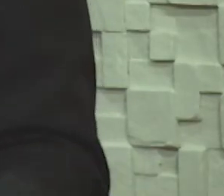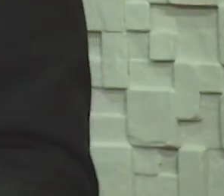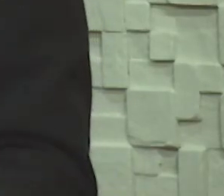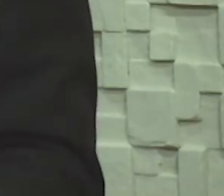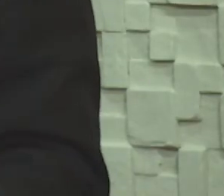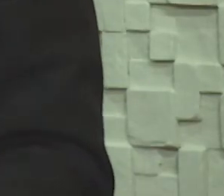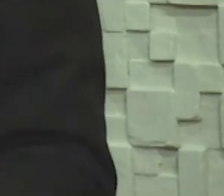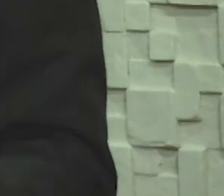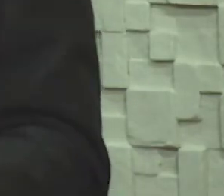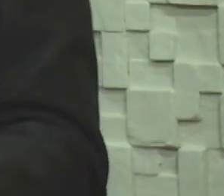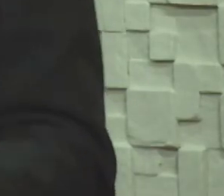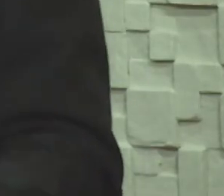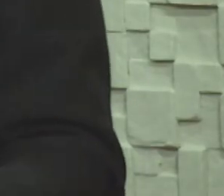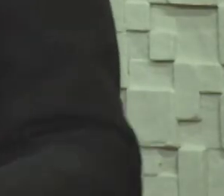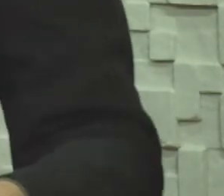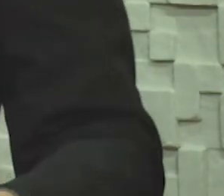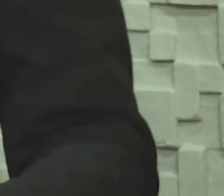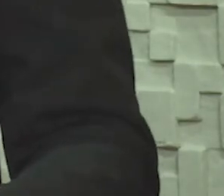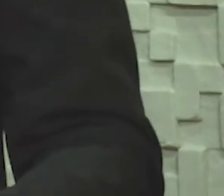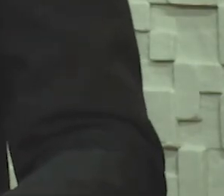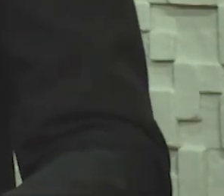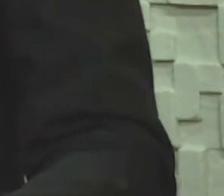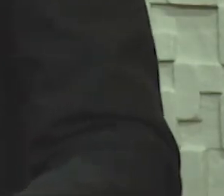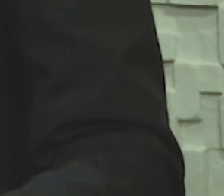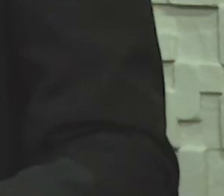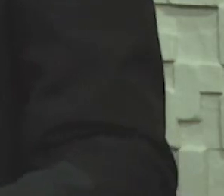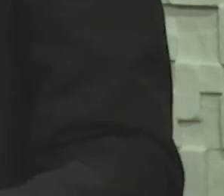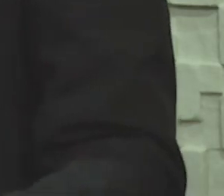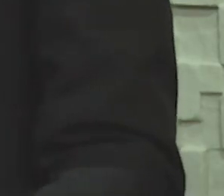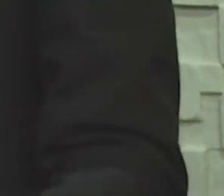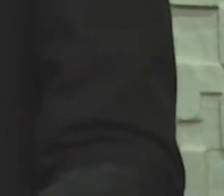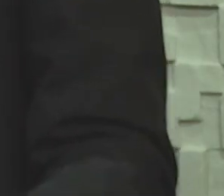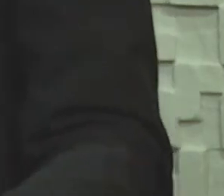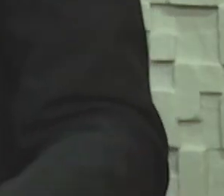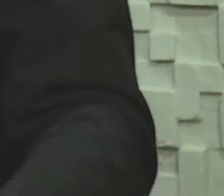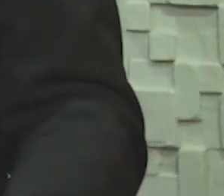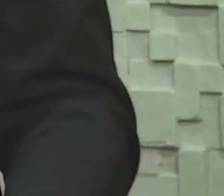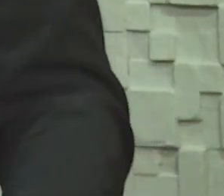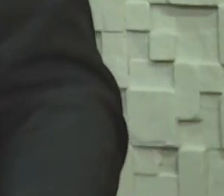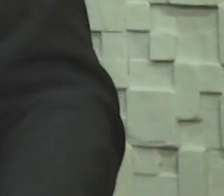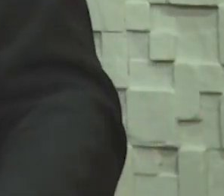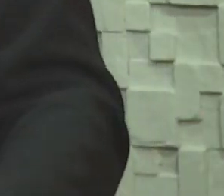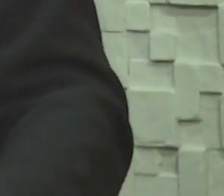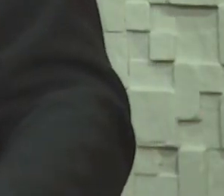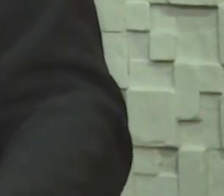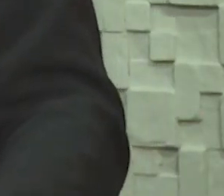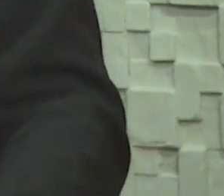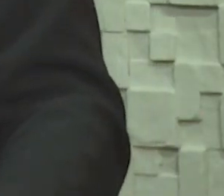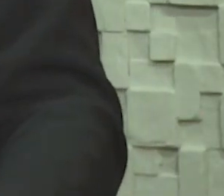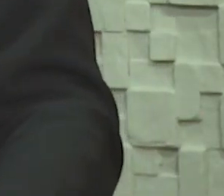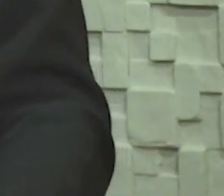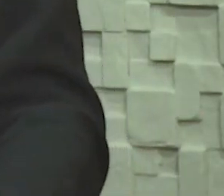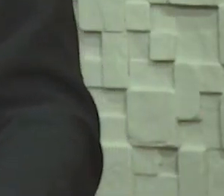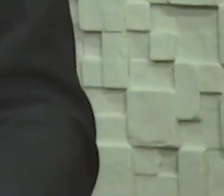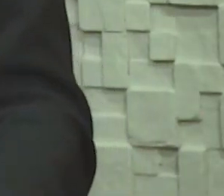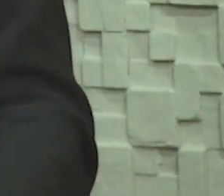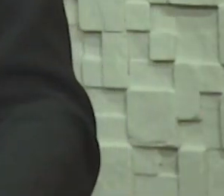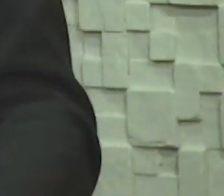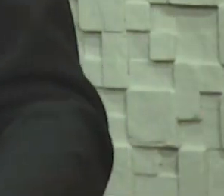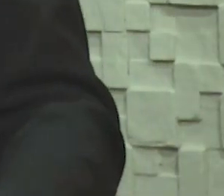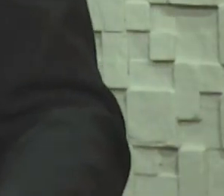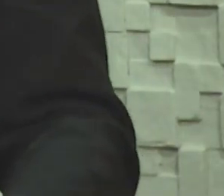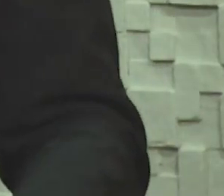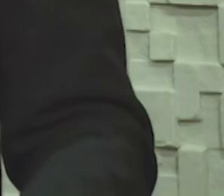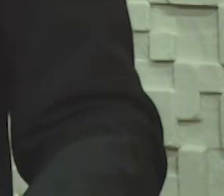transversal todos ali no centro cultural 25 de julho o Jabes teve a oportunidade de participar da ósse aí teve